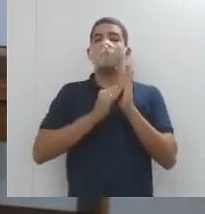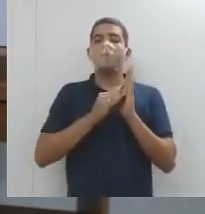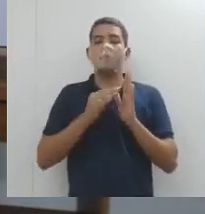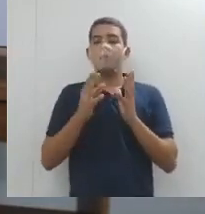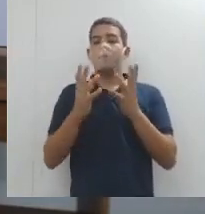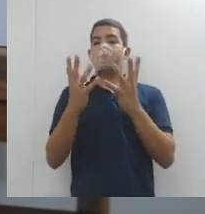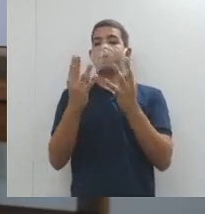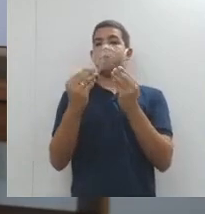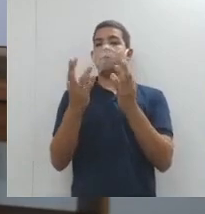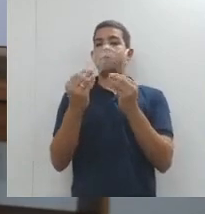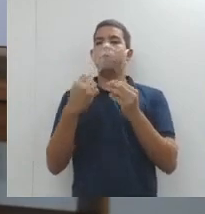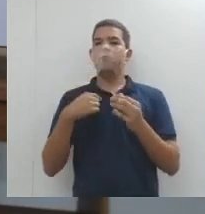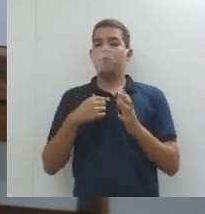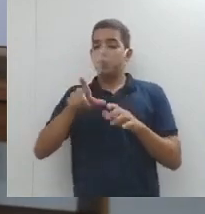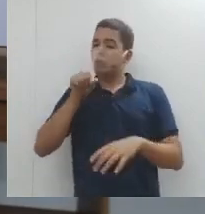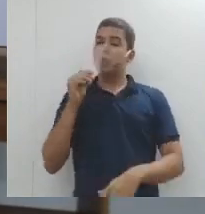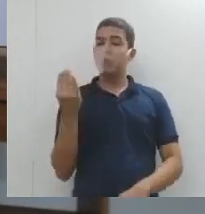me ama muito.